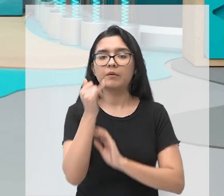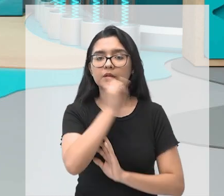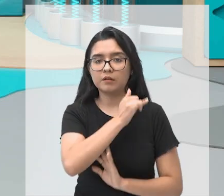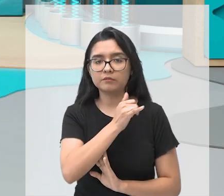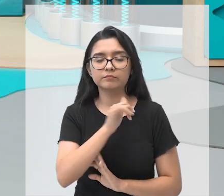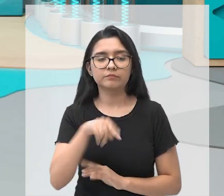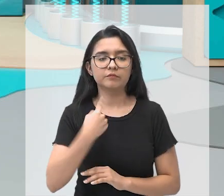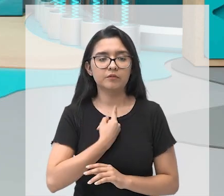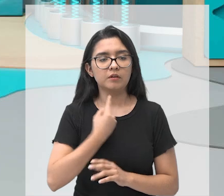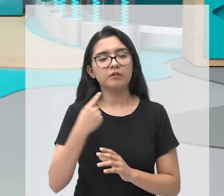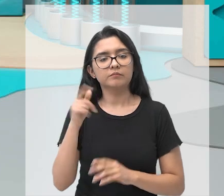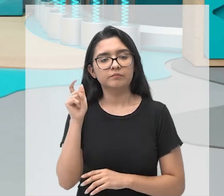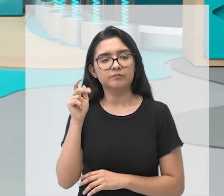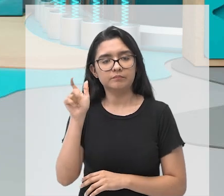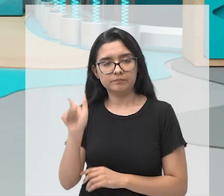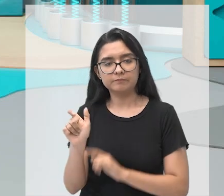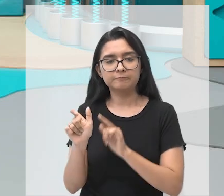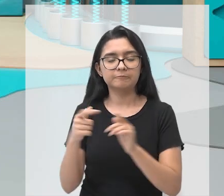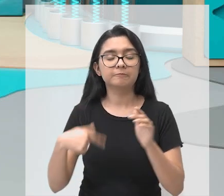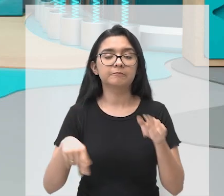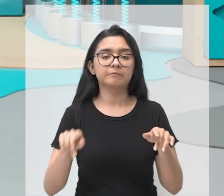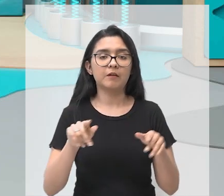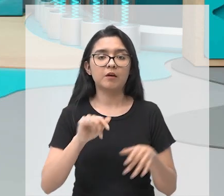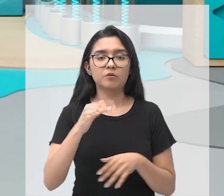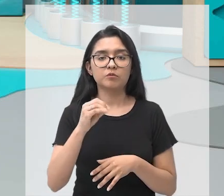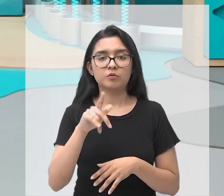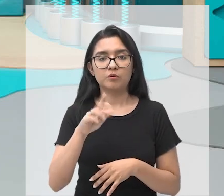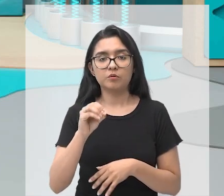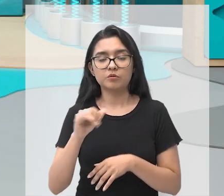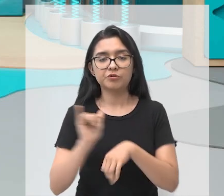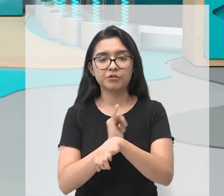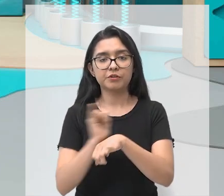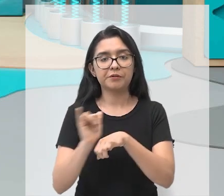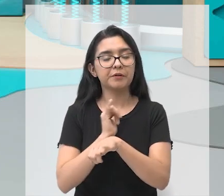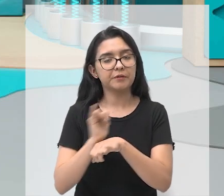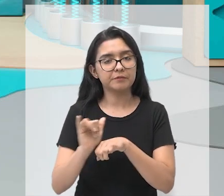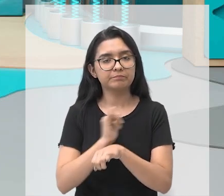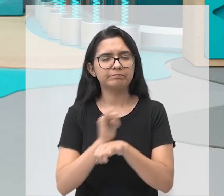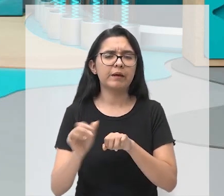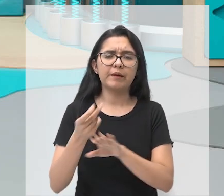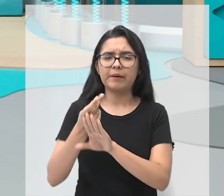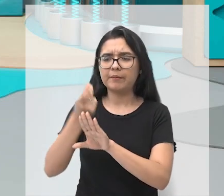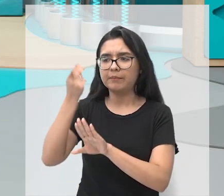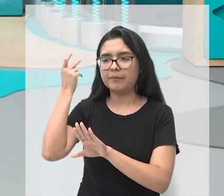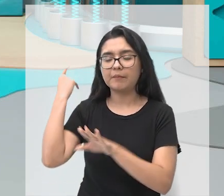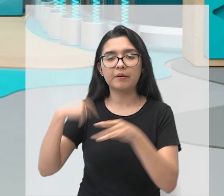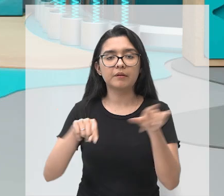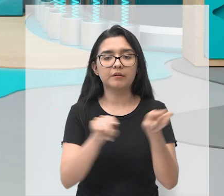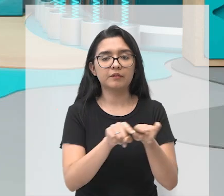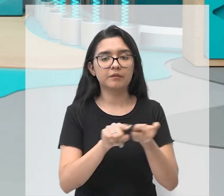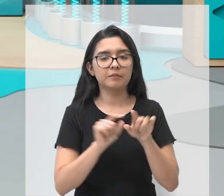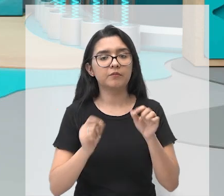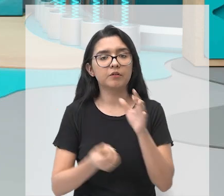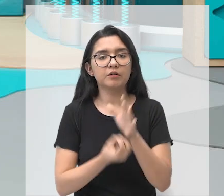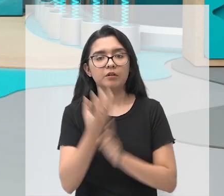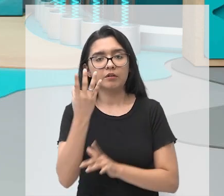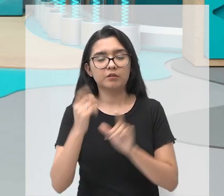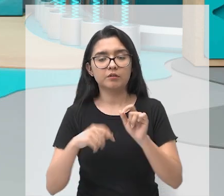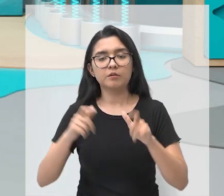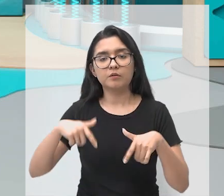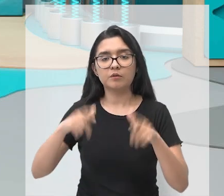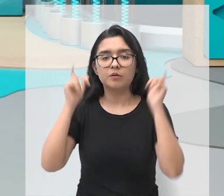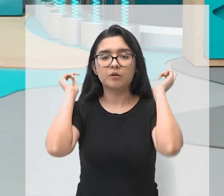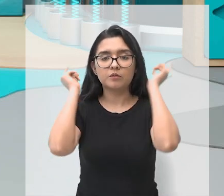lê dessa forma, boccia. É um jogo estratégico com uma linhagem bem antiga. E apesar de ele ter sido criado no